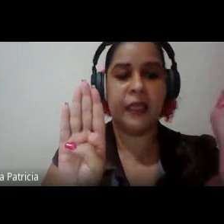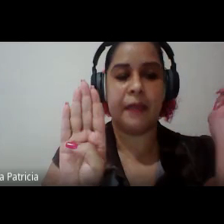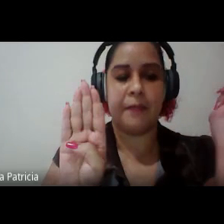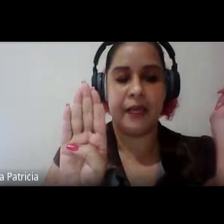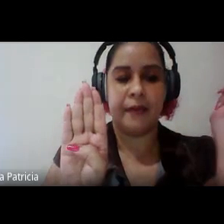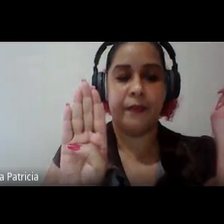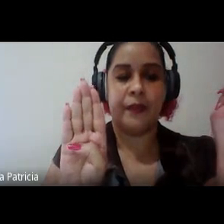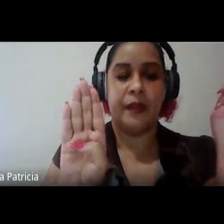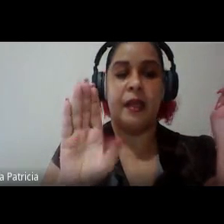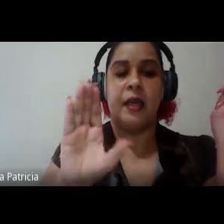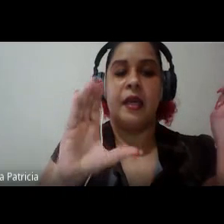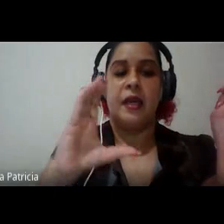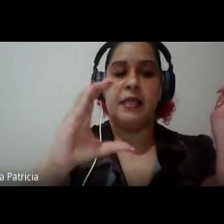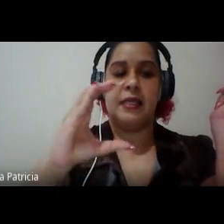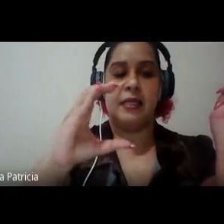Letra B,